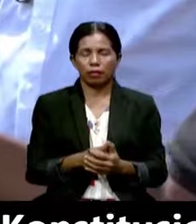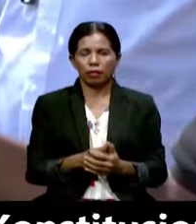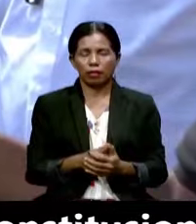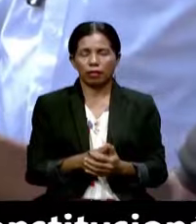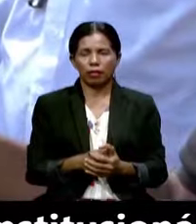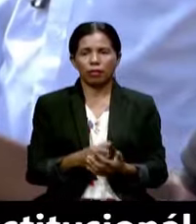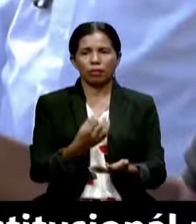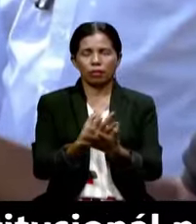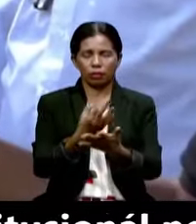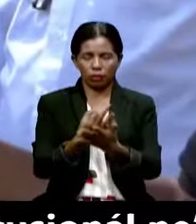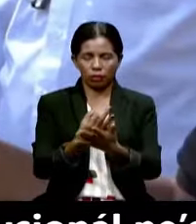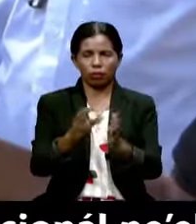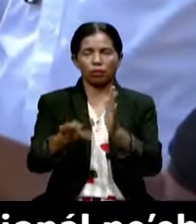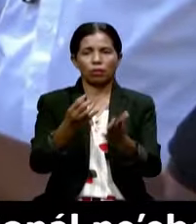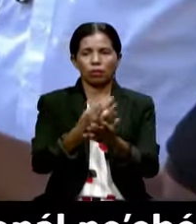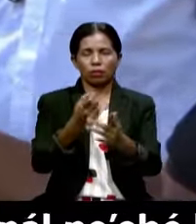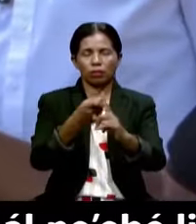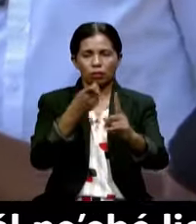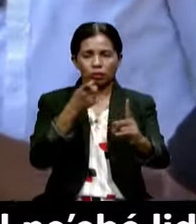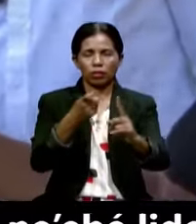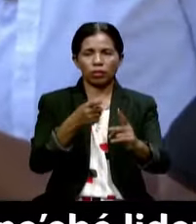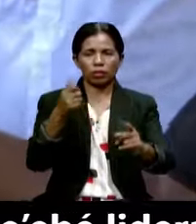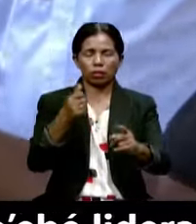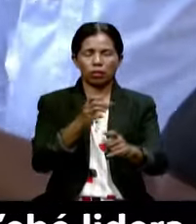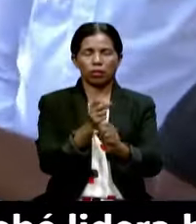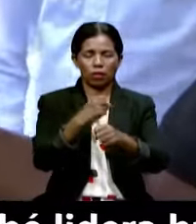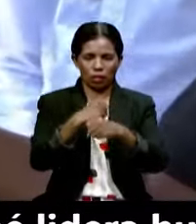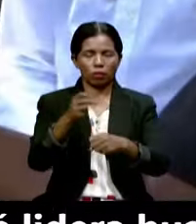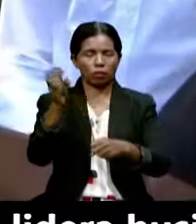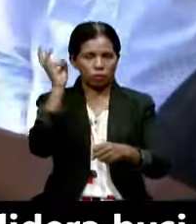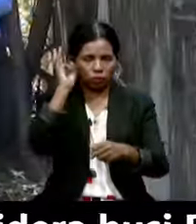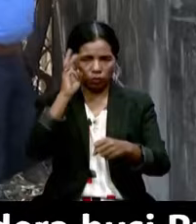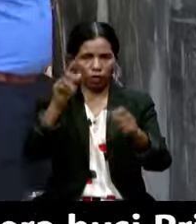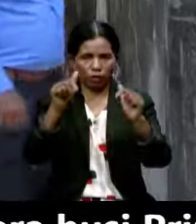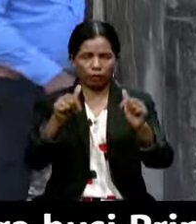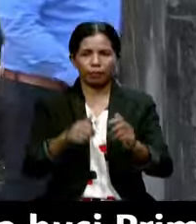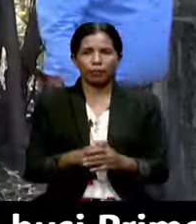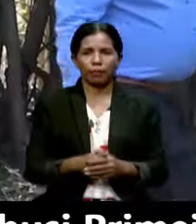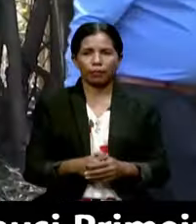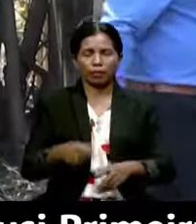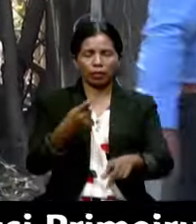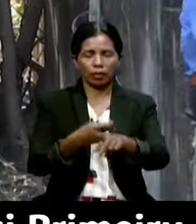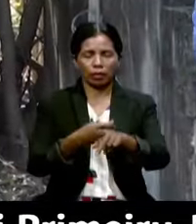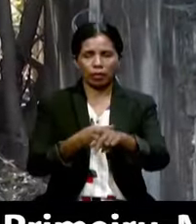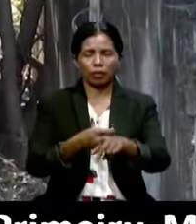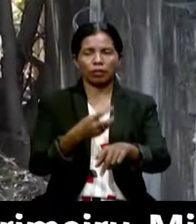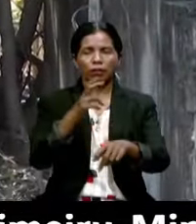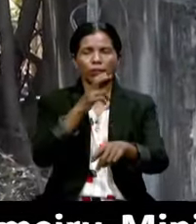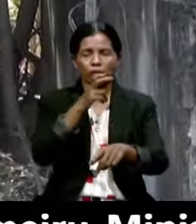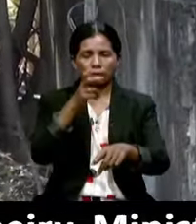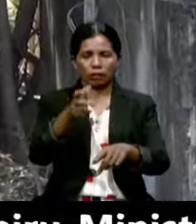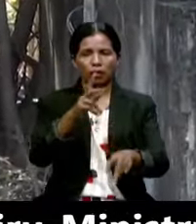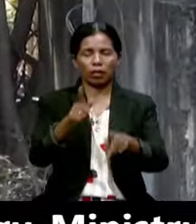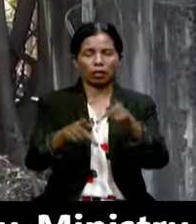serviço ou etang osang usi produção tua corrente refere. E a tempo colonização português,